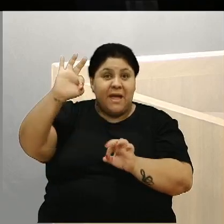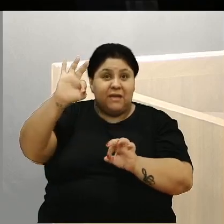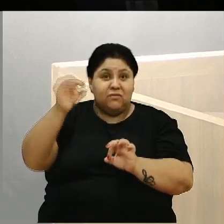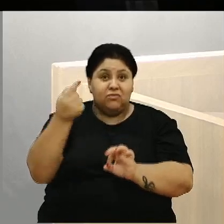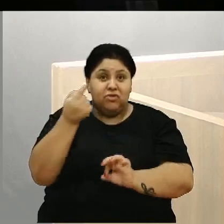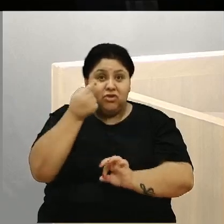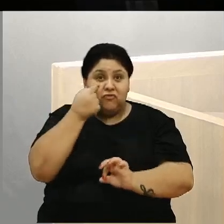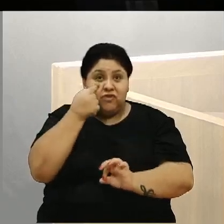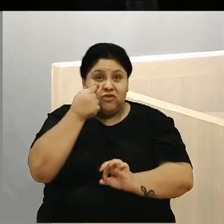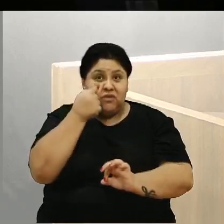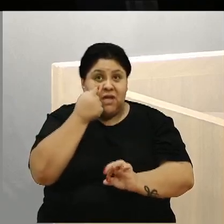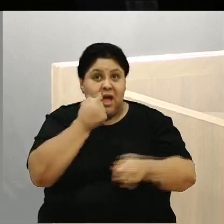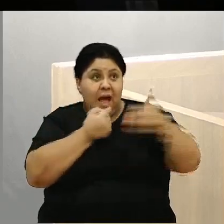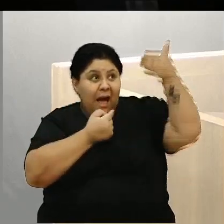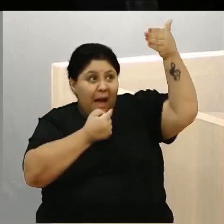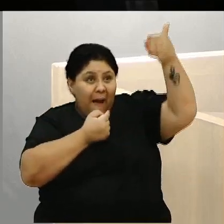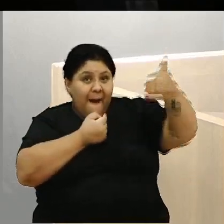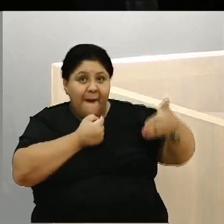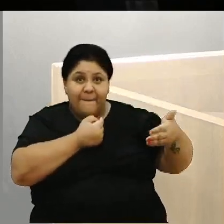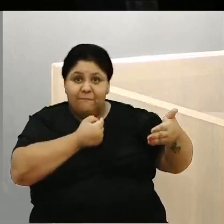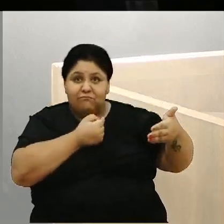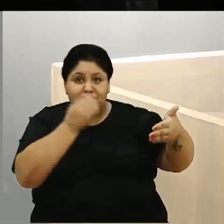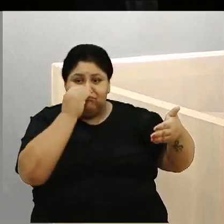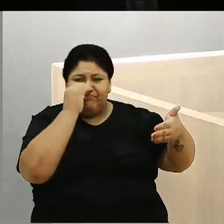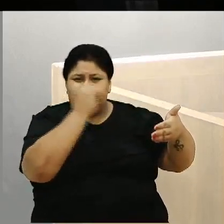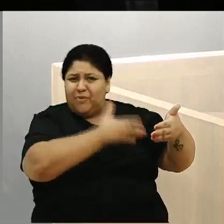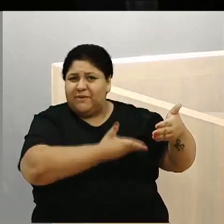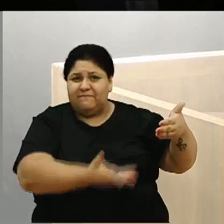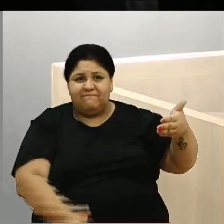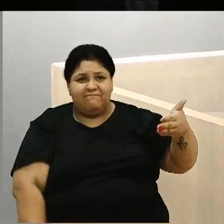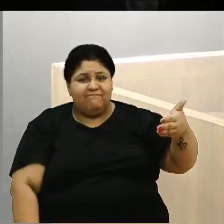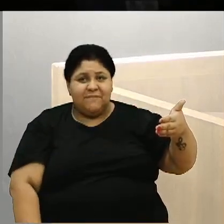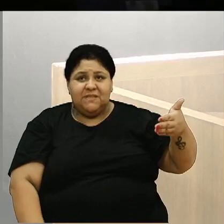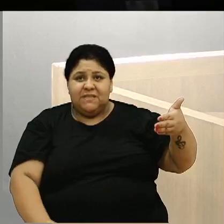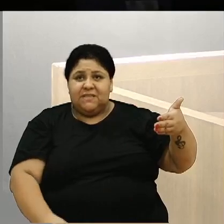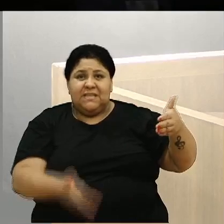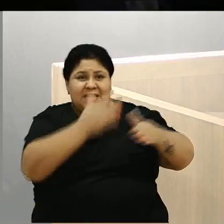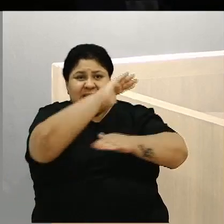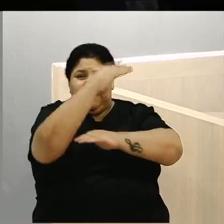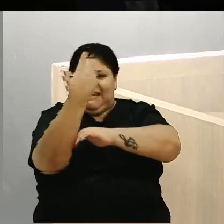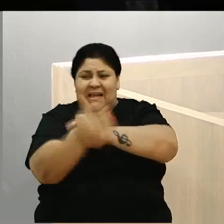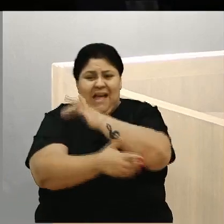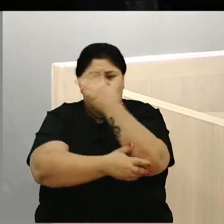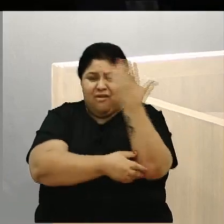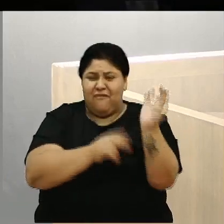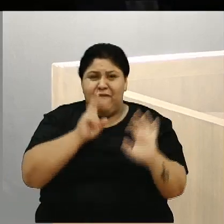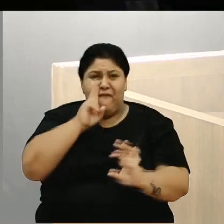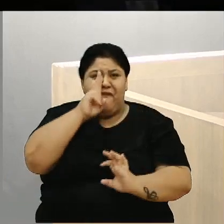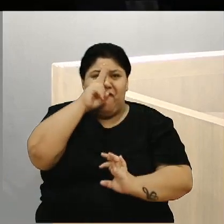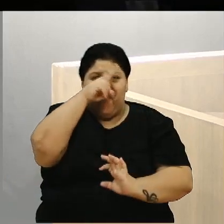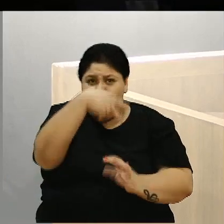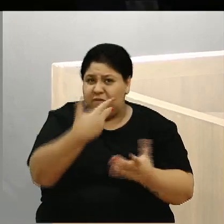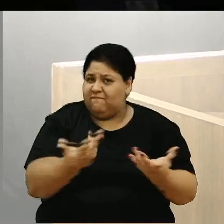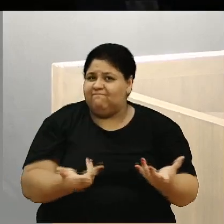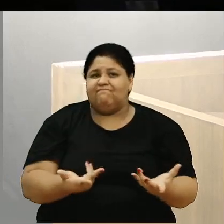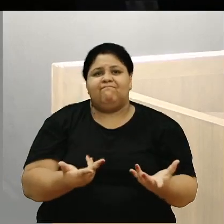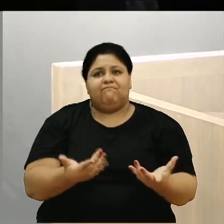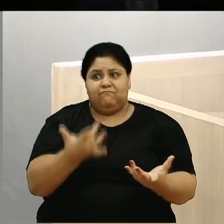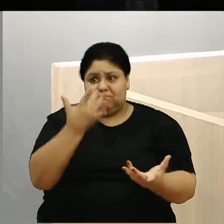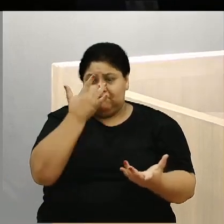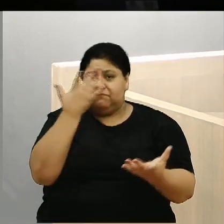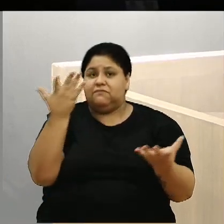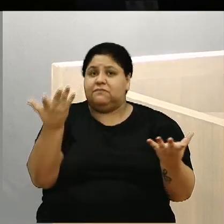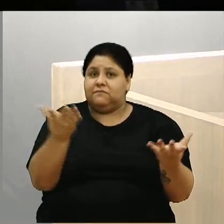a parede, é absurdo, assim, o que subiu, derrubou árvore, galho, a força da água foi